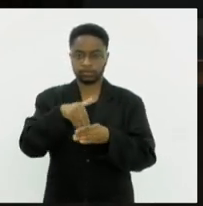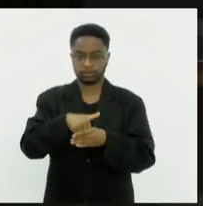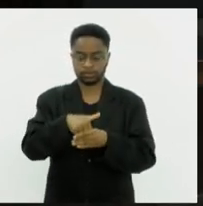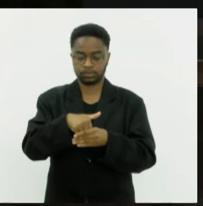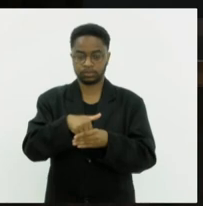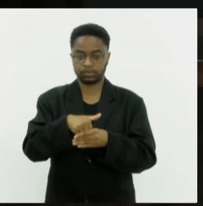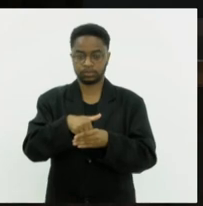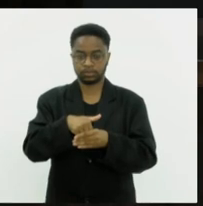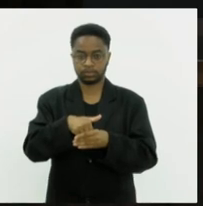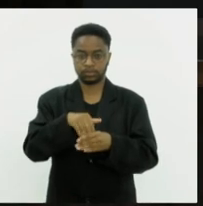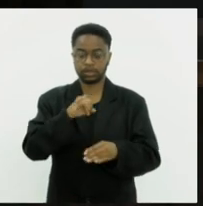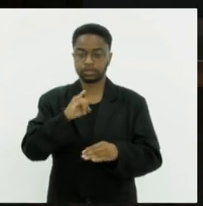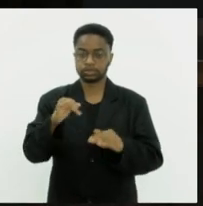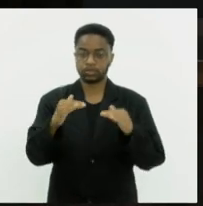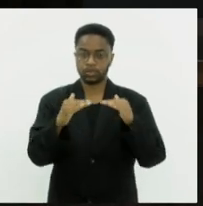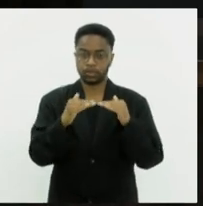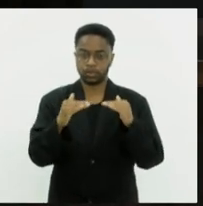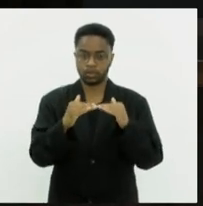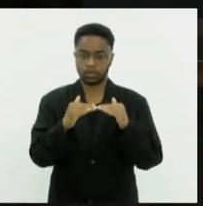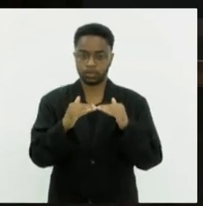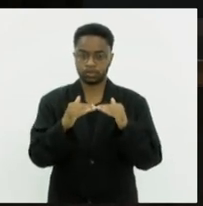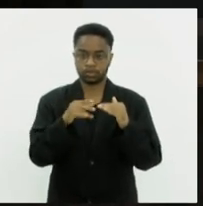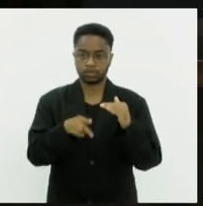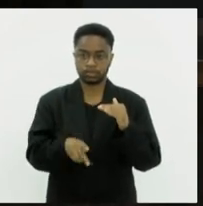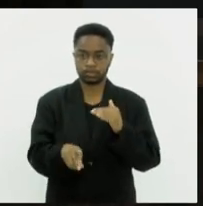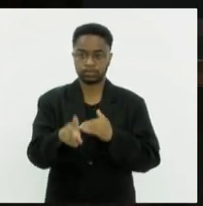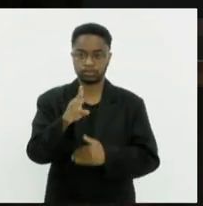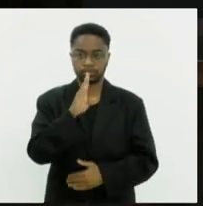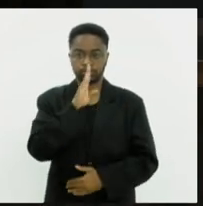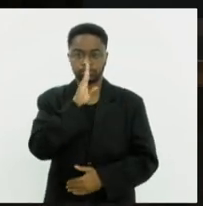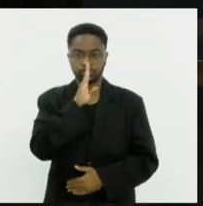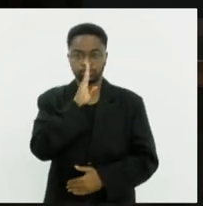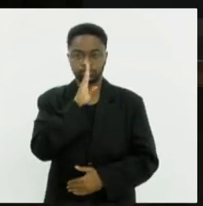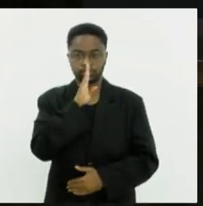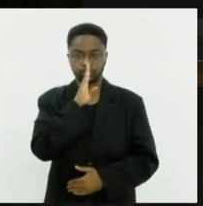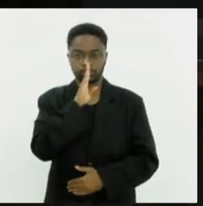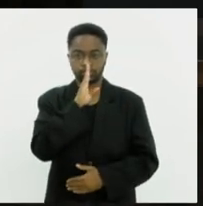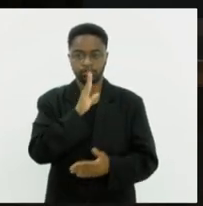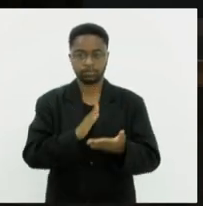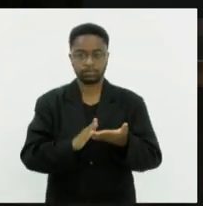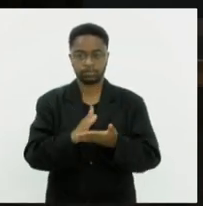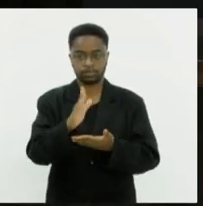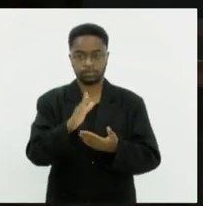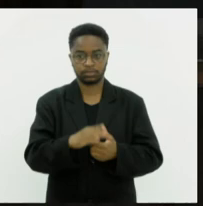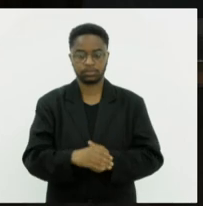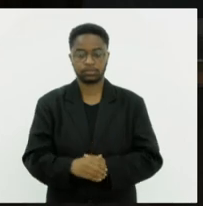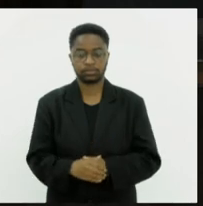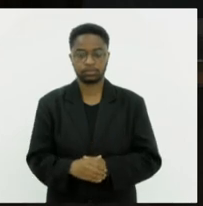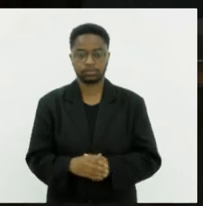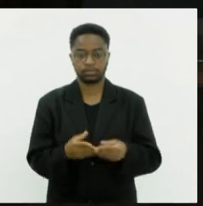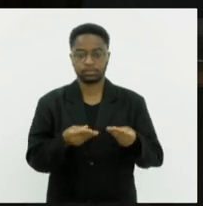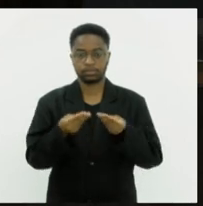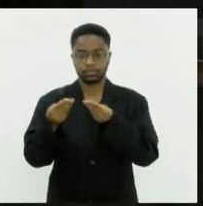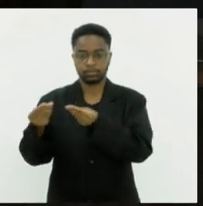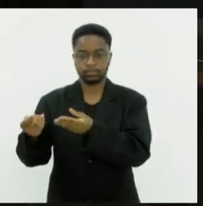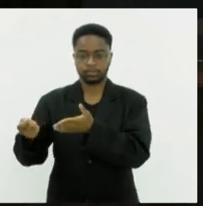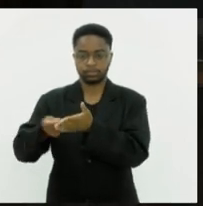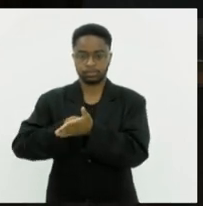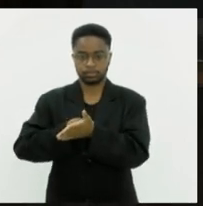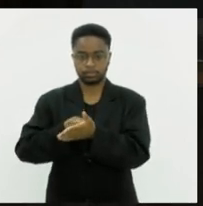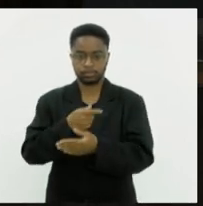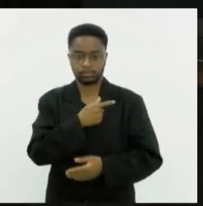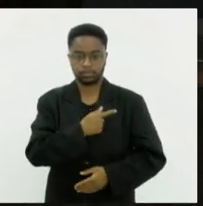votação, os senhores que aprovam, permaneçam como estão. Aprovado e vai a